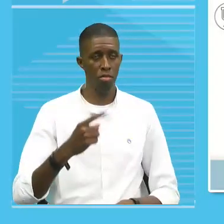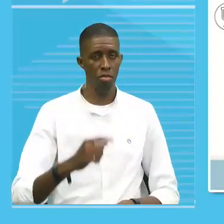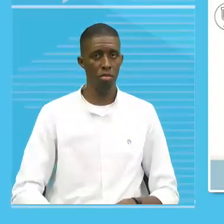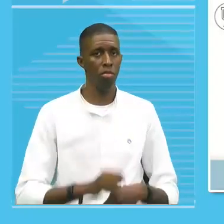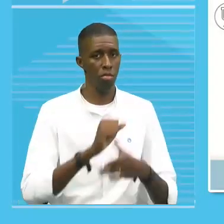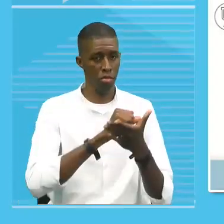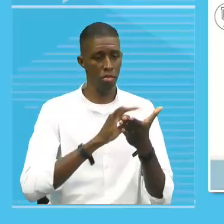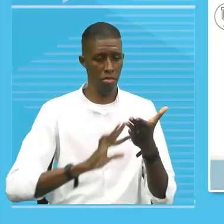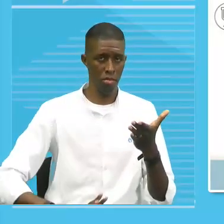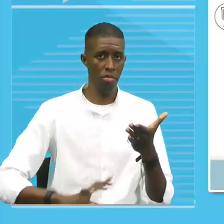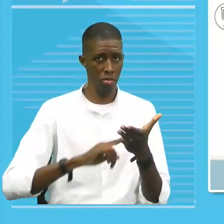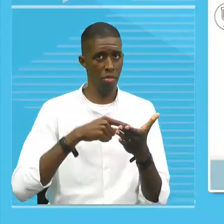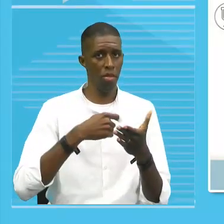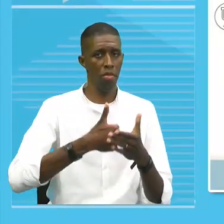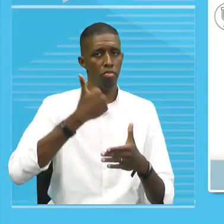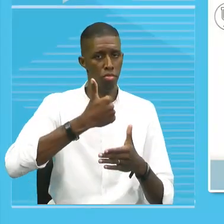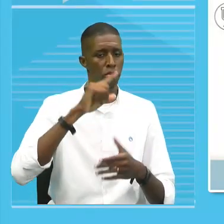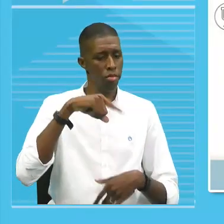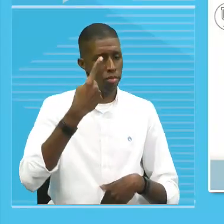tá